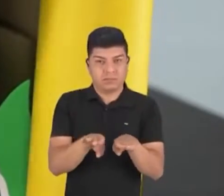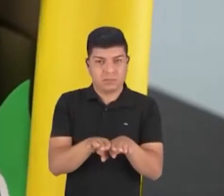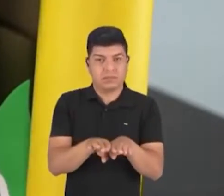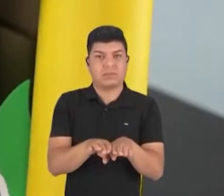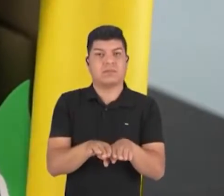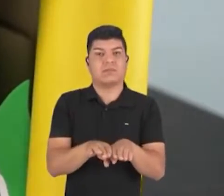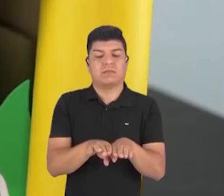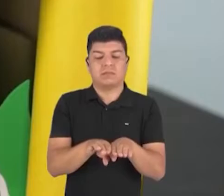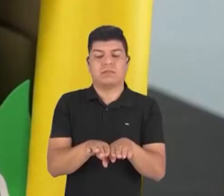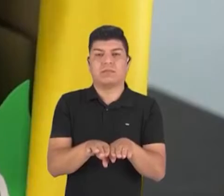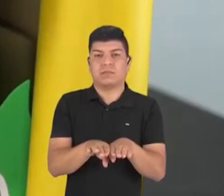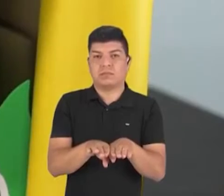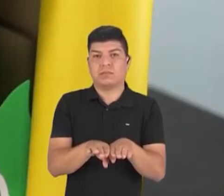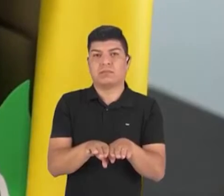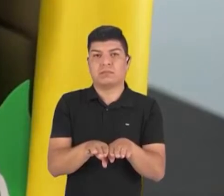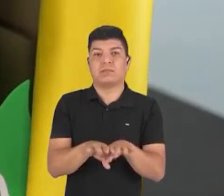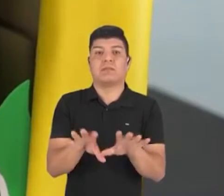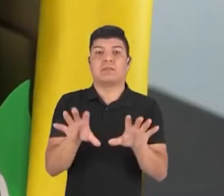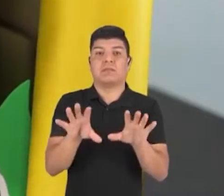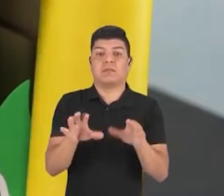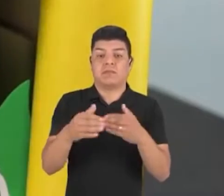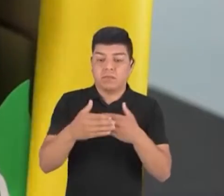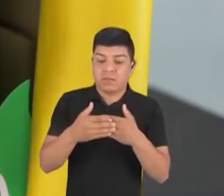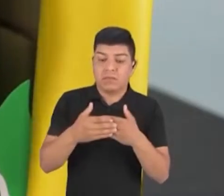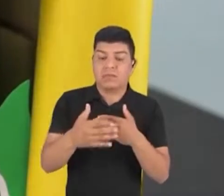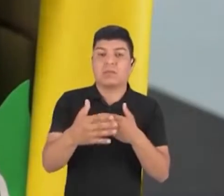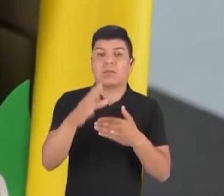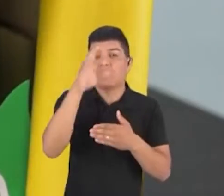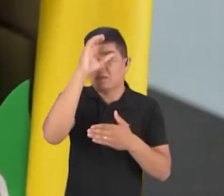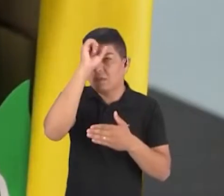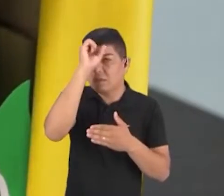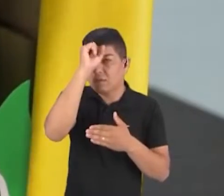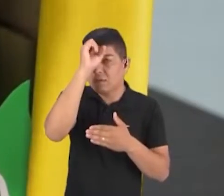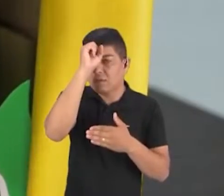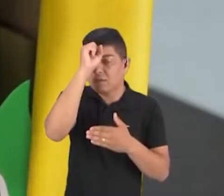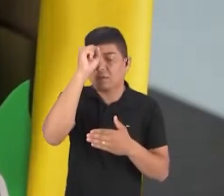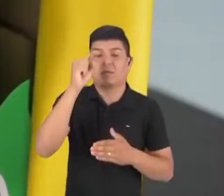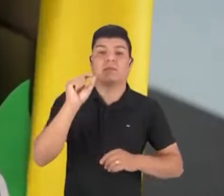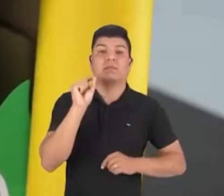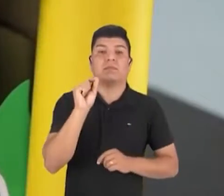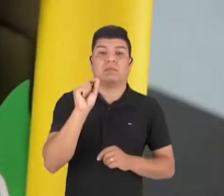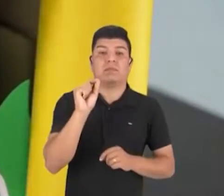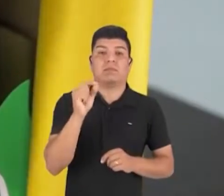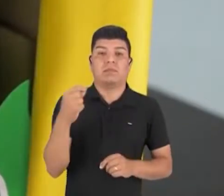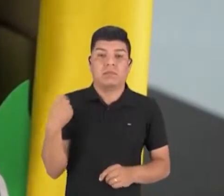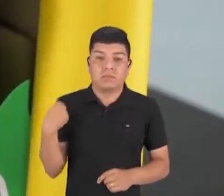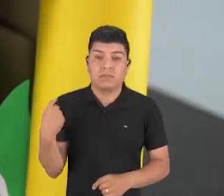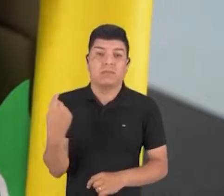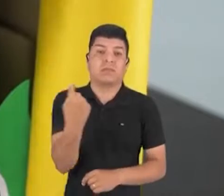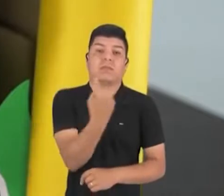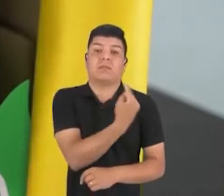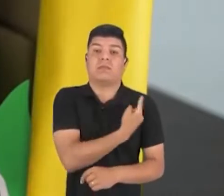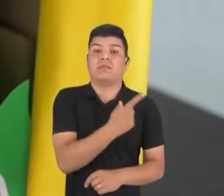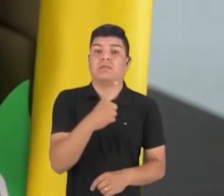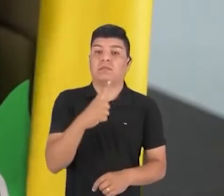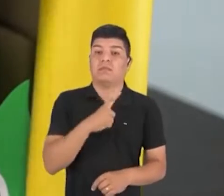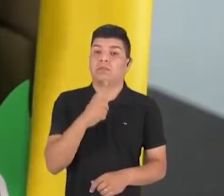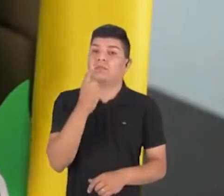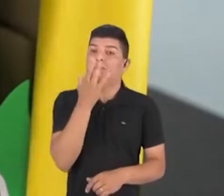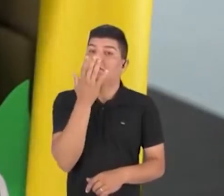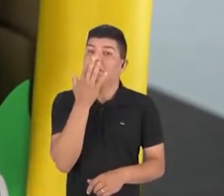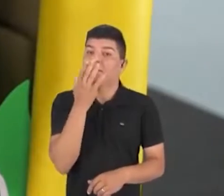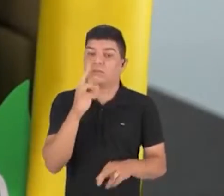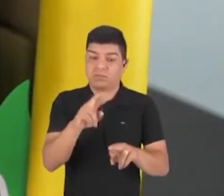mesmo então desde então eu aprendi que nós temos cores diferentes